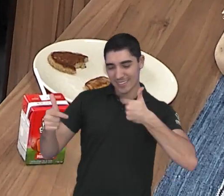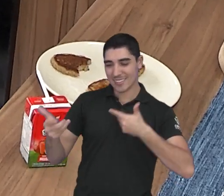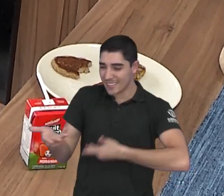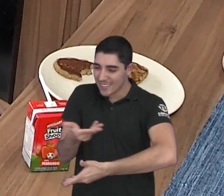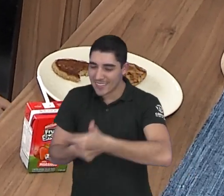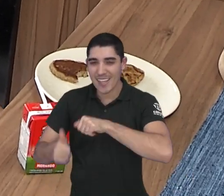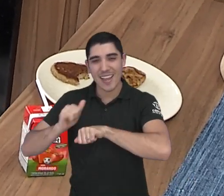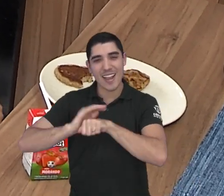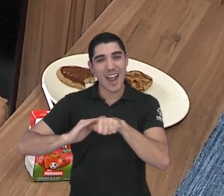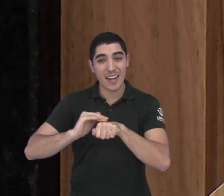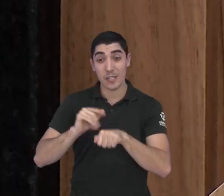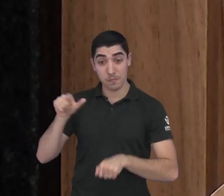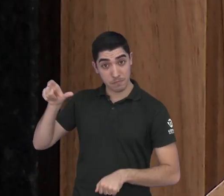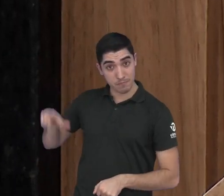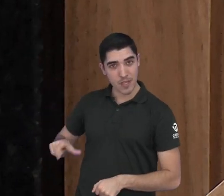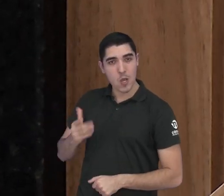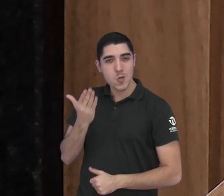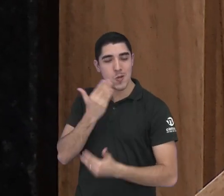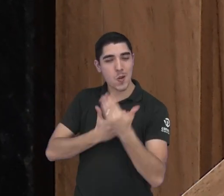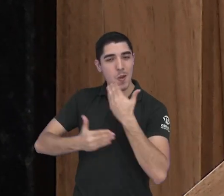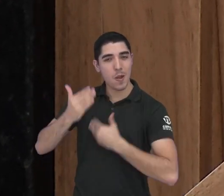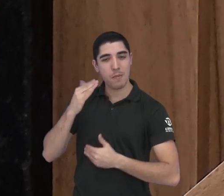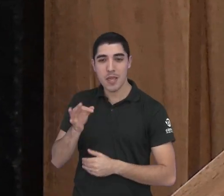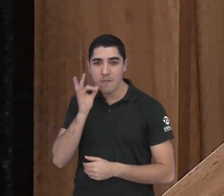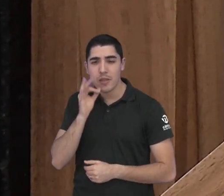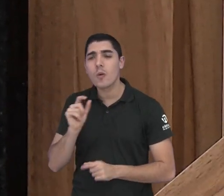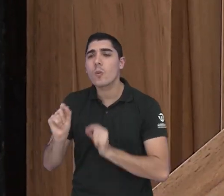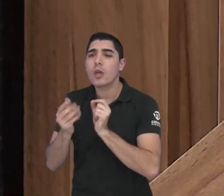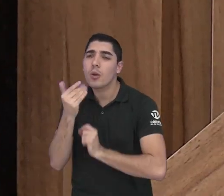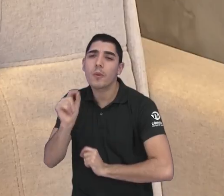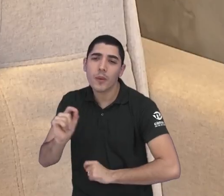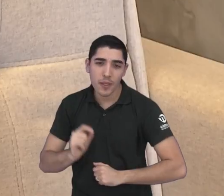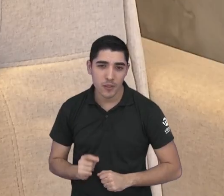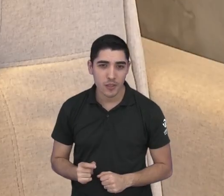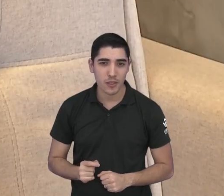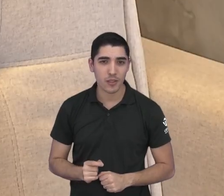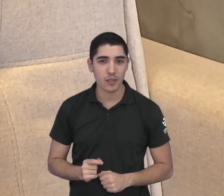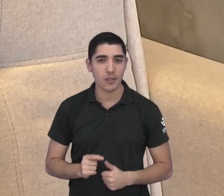sorrisos e muito carinho, o Alonso toma o café da manhã, que hoje foi...